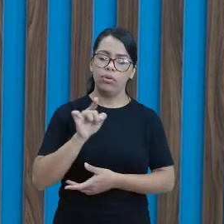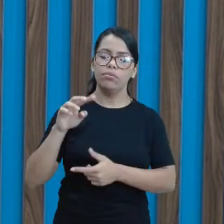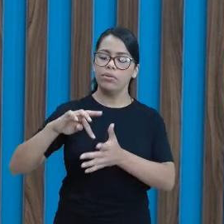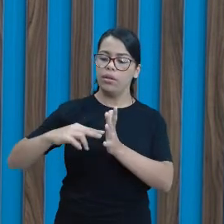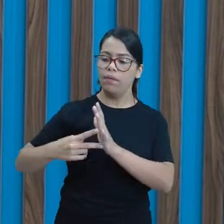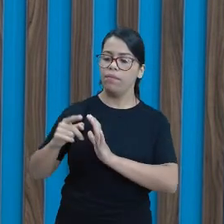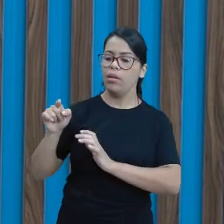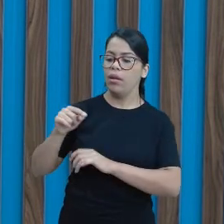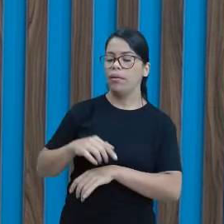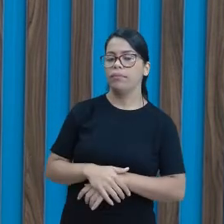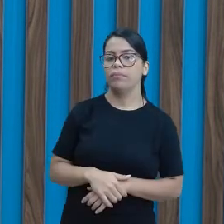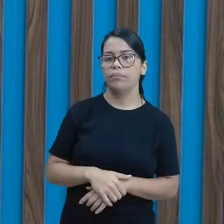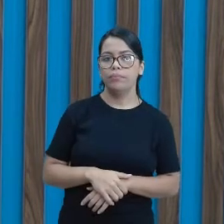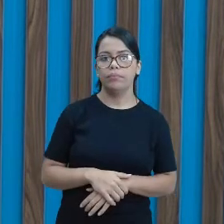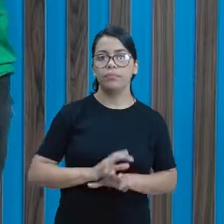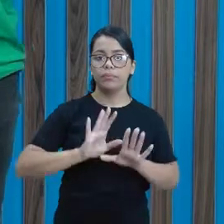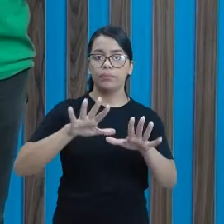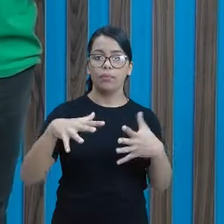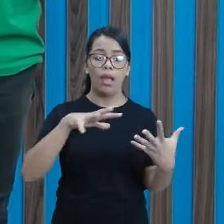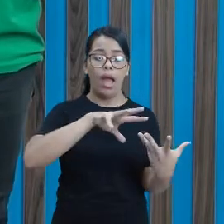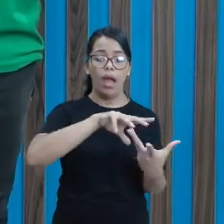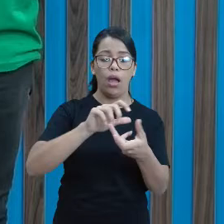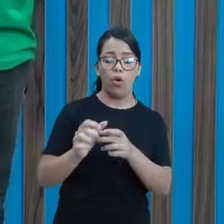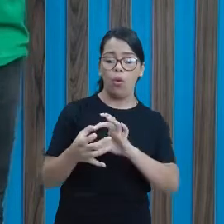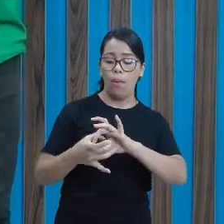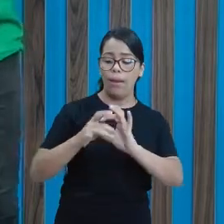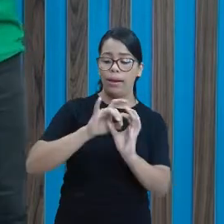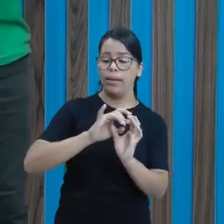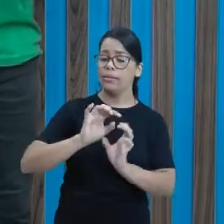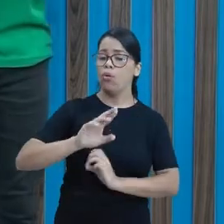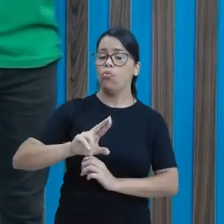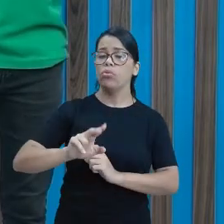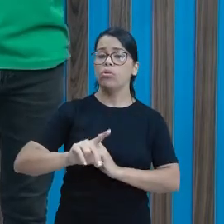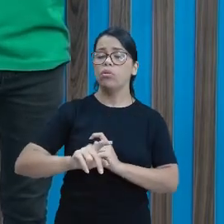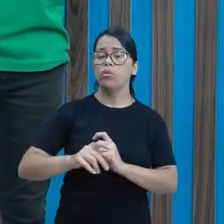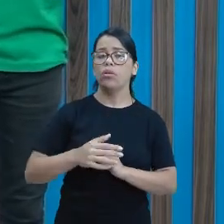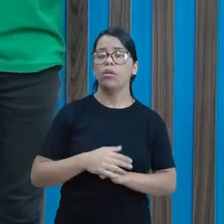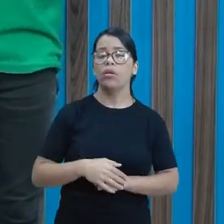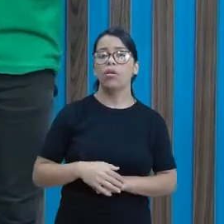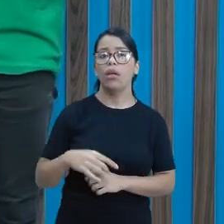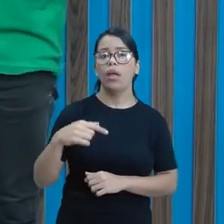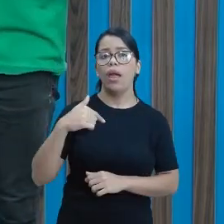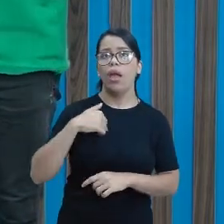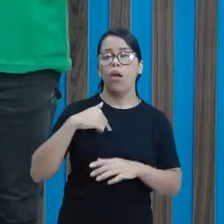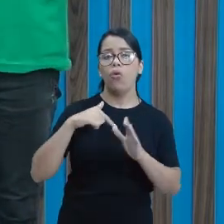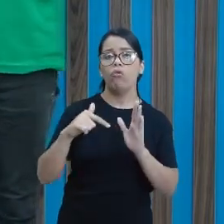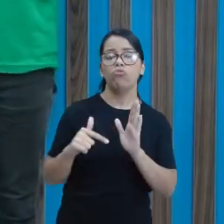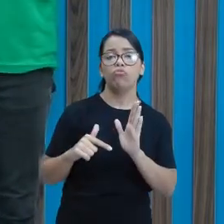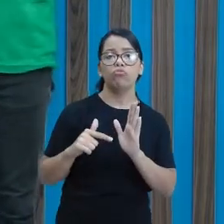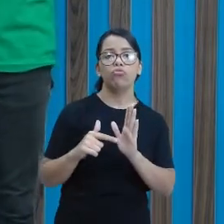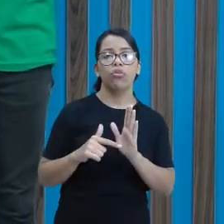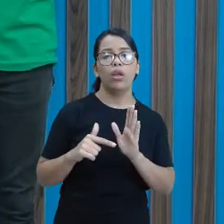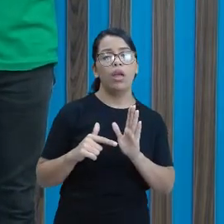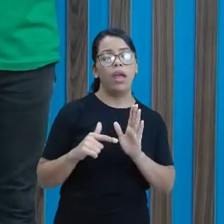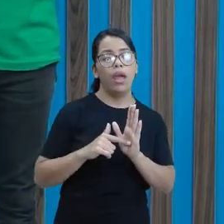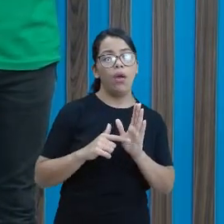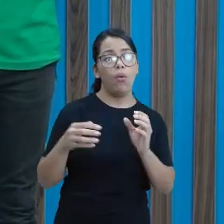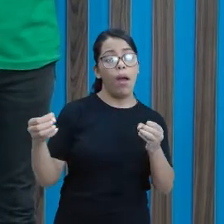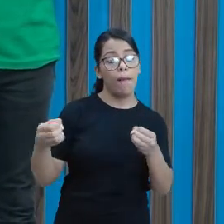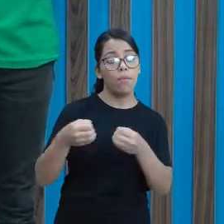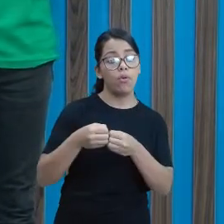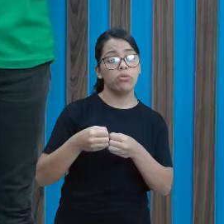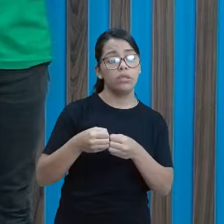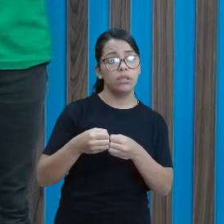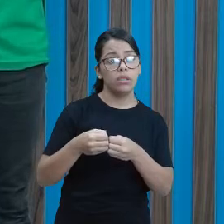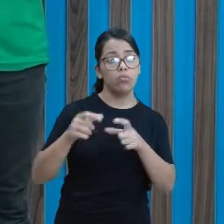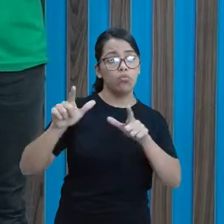a globalização não é que ela esteja, eu diminui os espaços, está todo mundo livre. Não. Não.